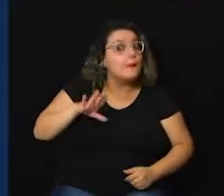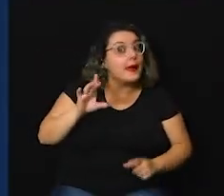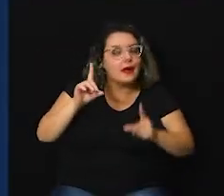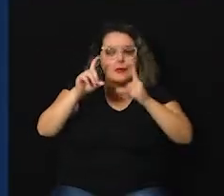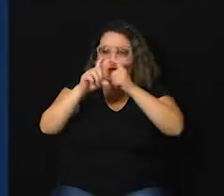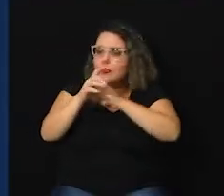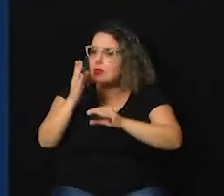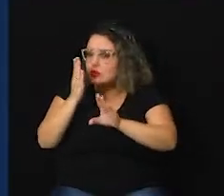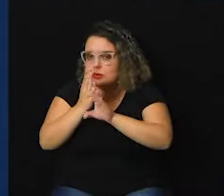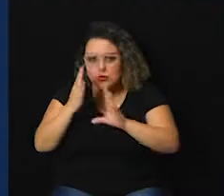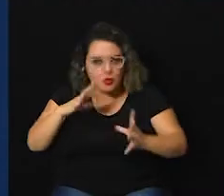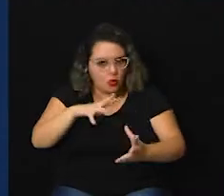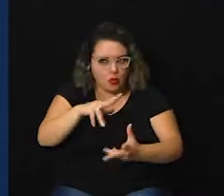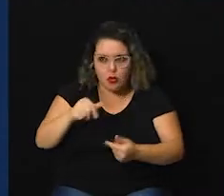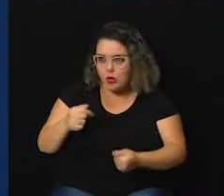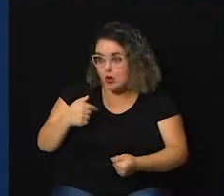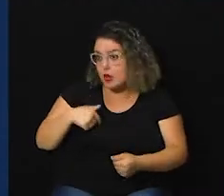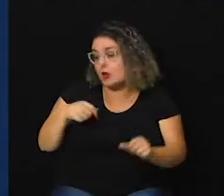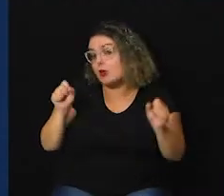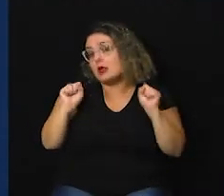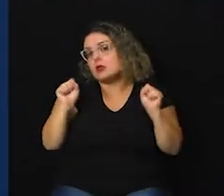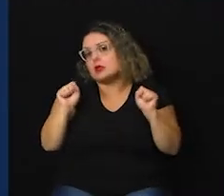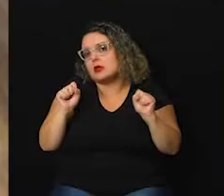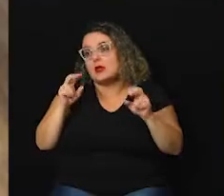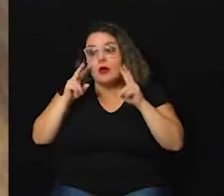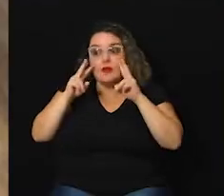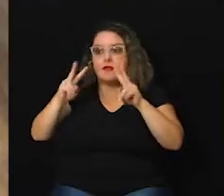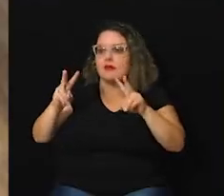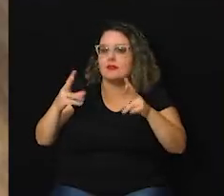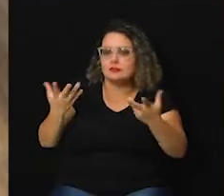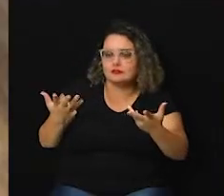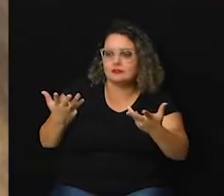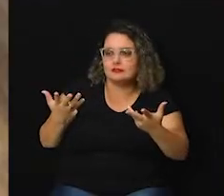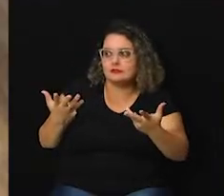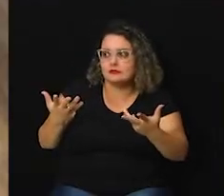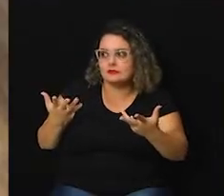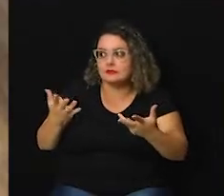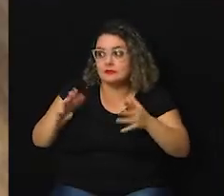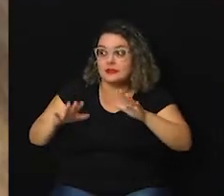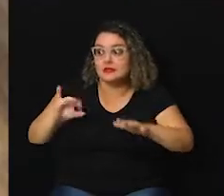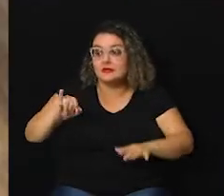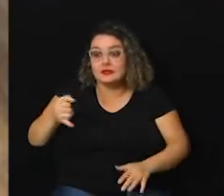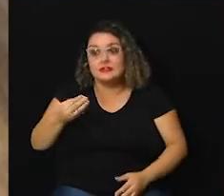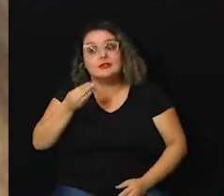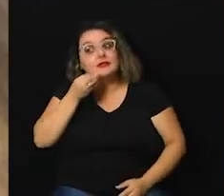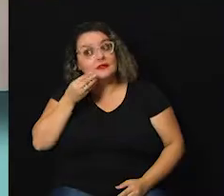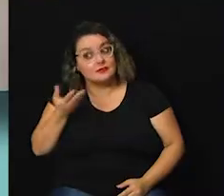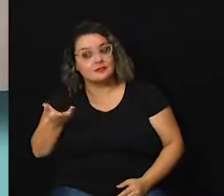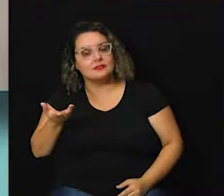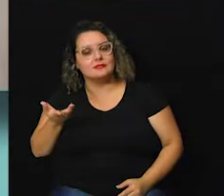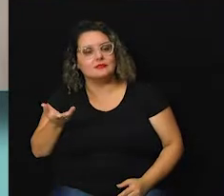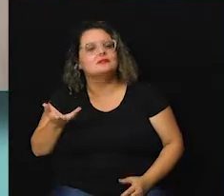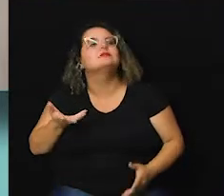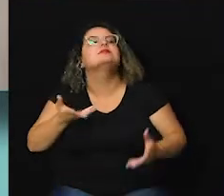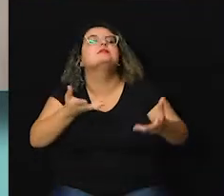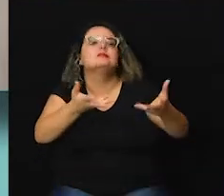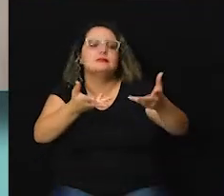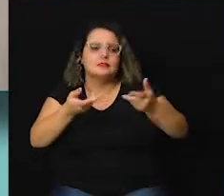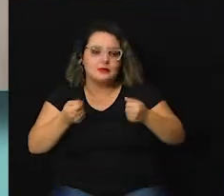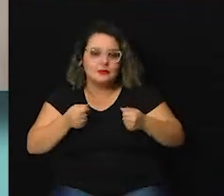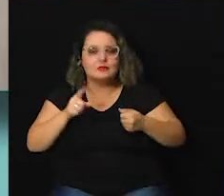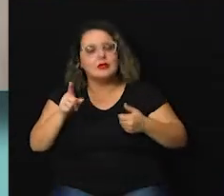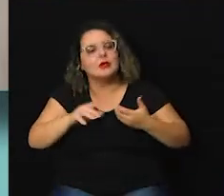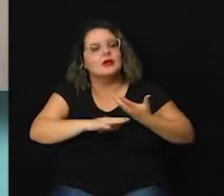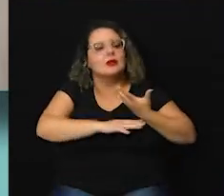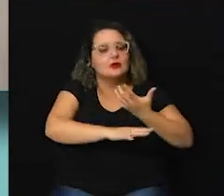do mundo, e que eu particularmente adoraria ver um na minha frente, né? Será que vou ter essa oportunidade? Te convido, Mariana,